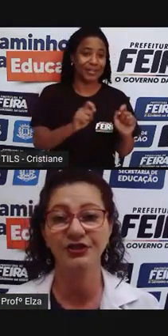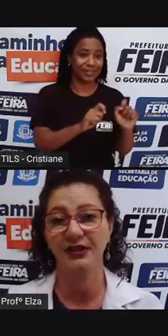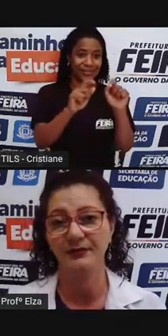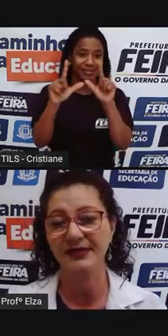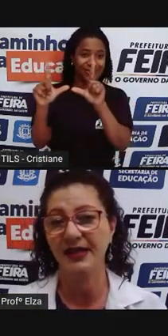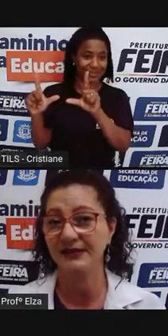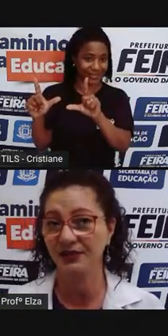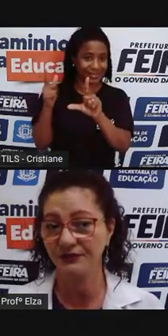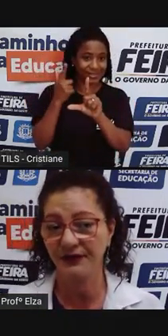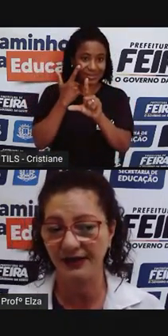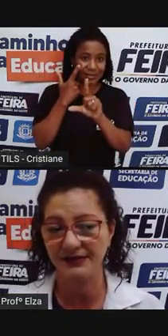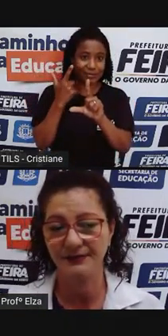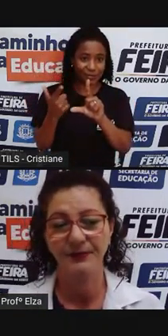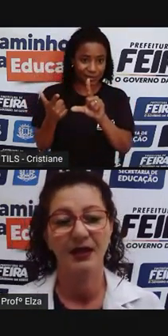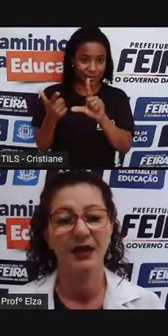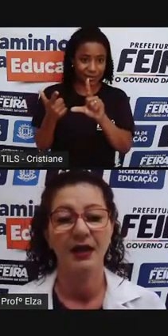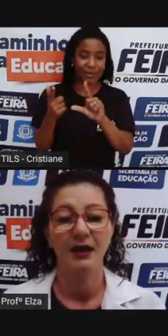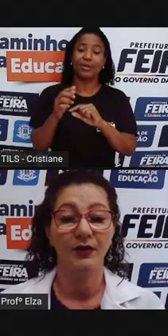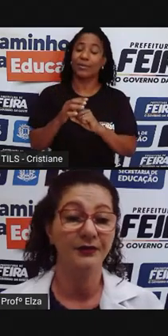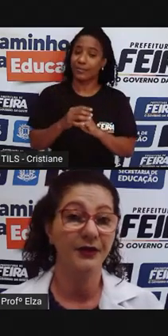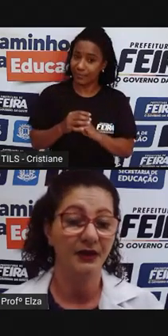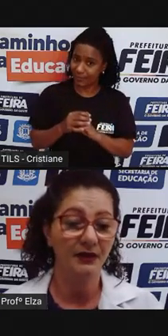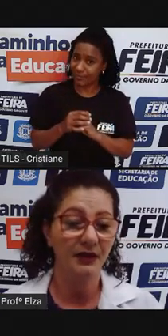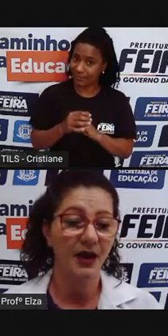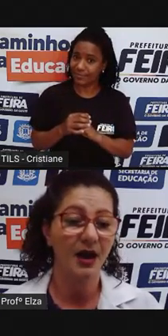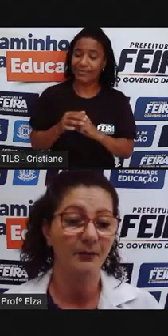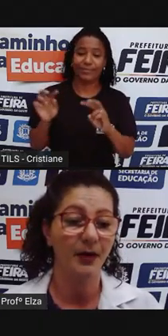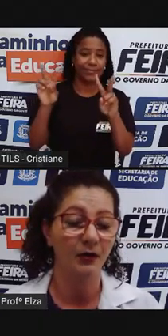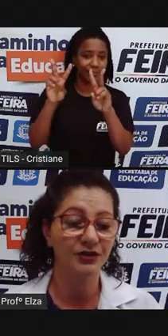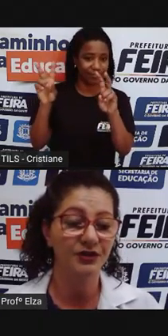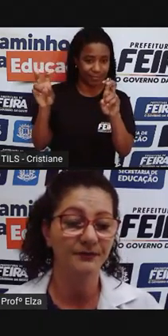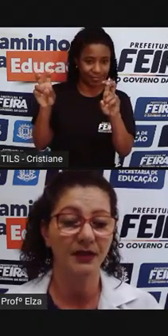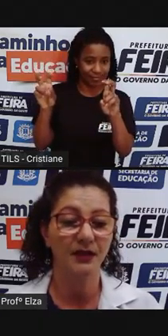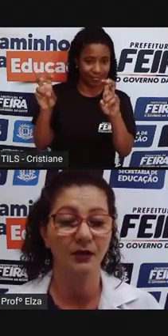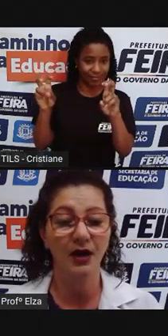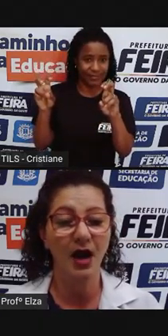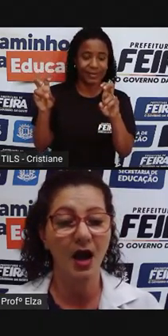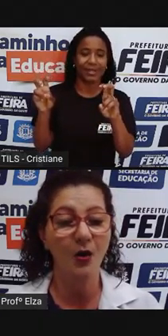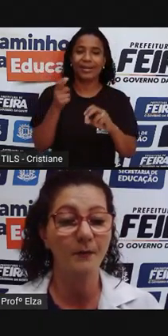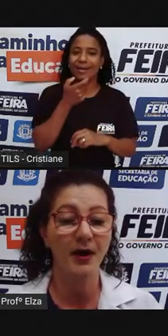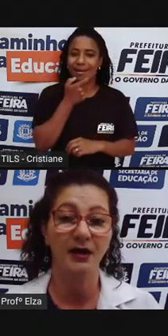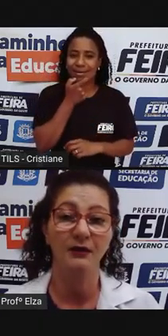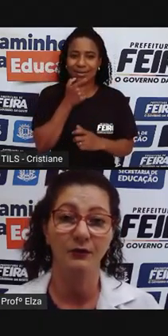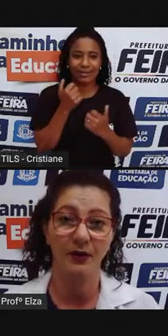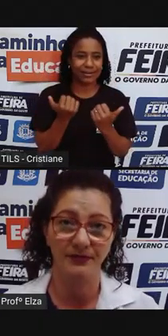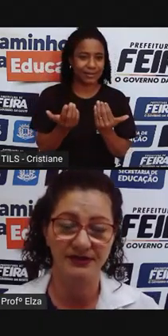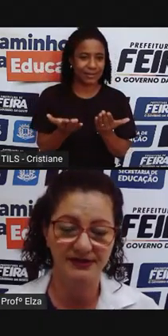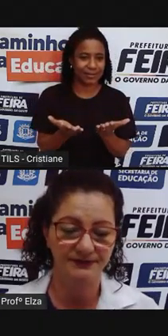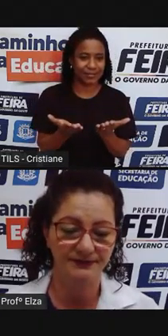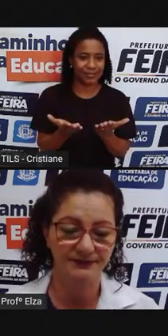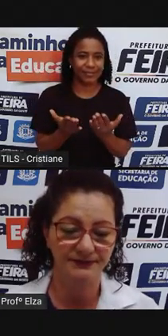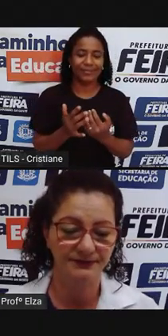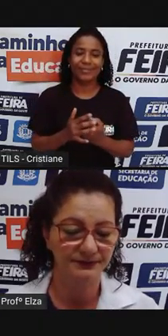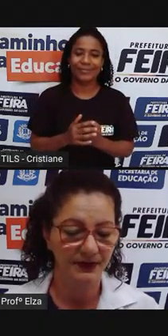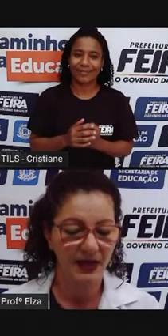nós temos a seguinte frase. Rethink about your habits.